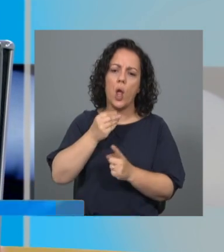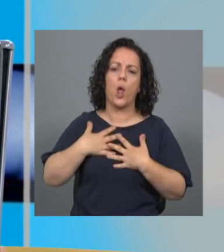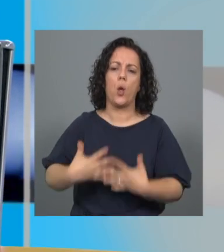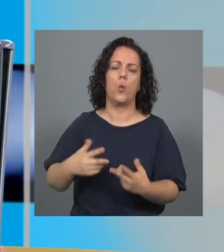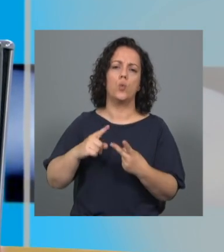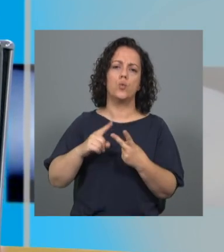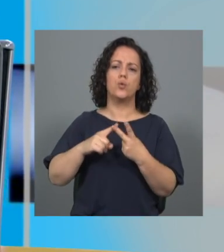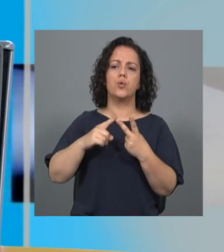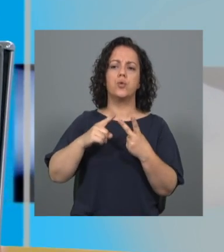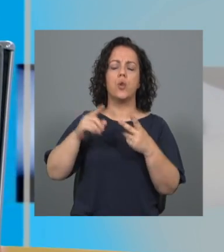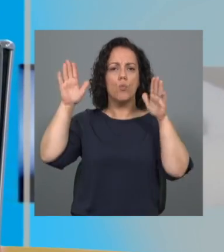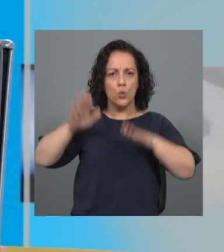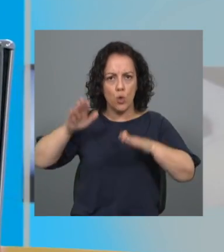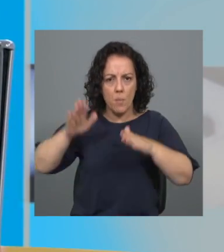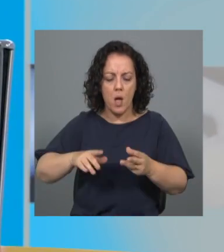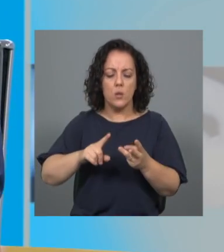e muçulmanos.